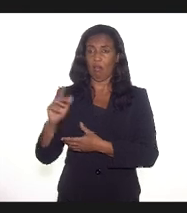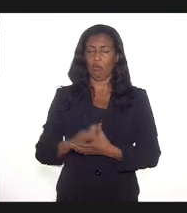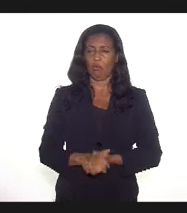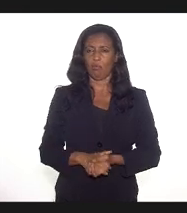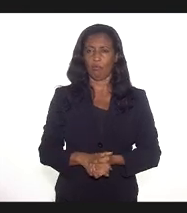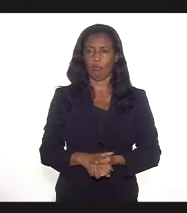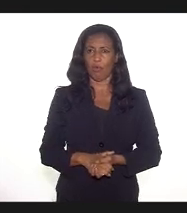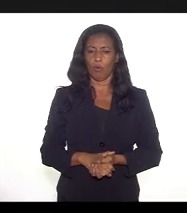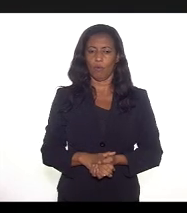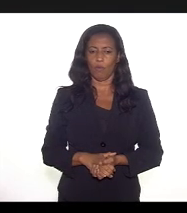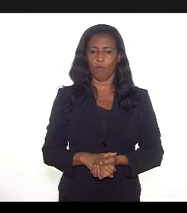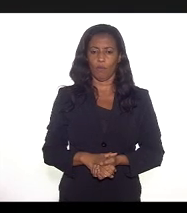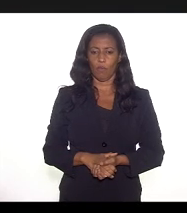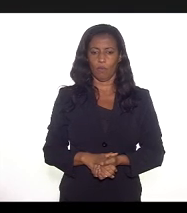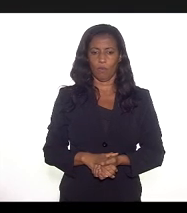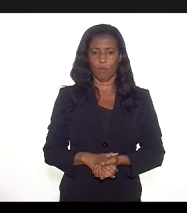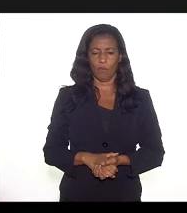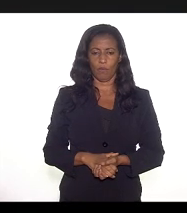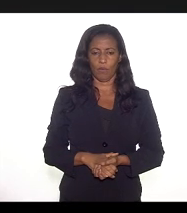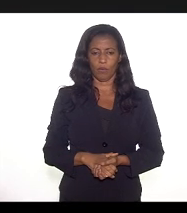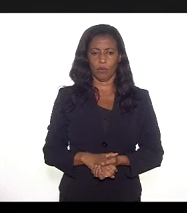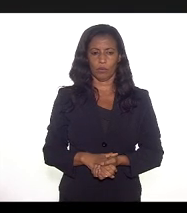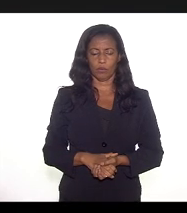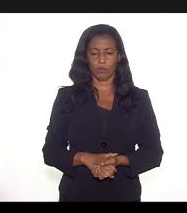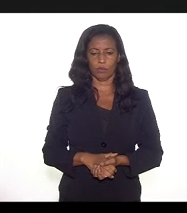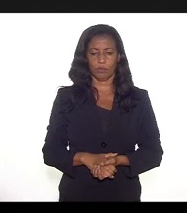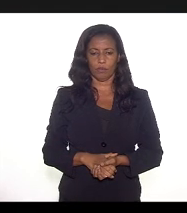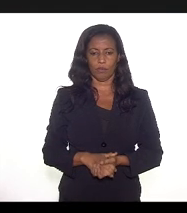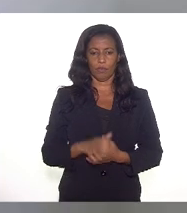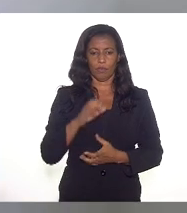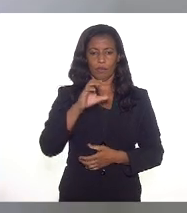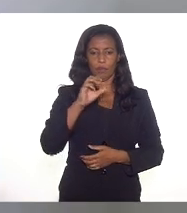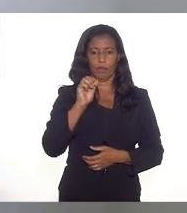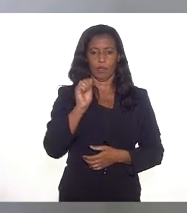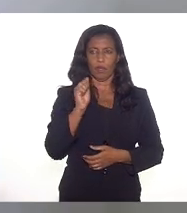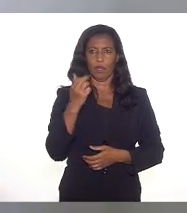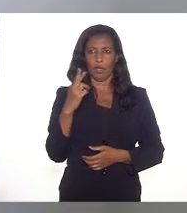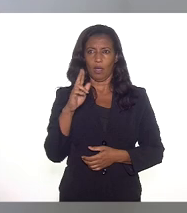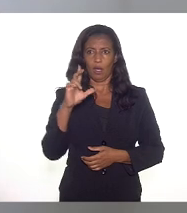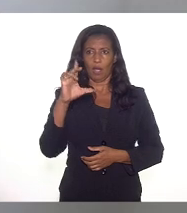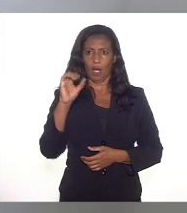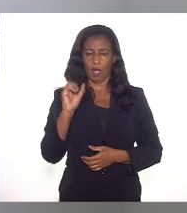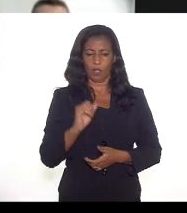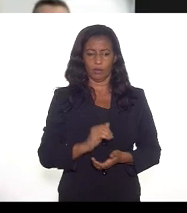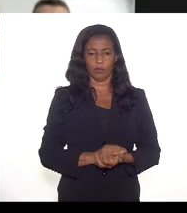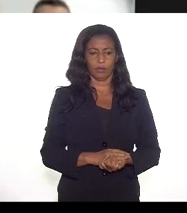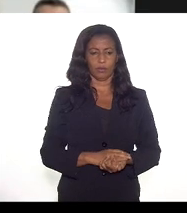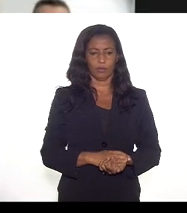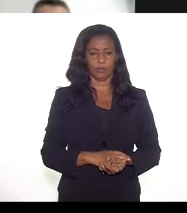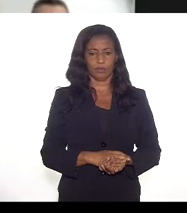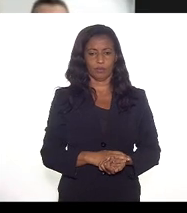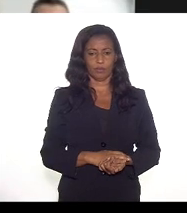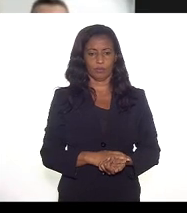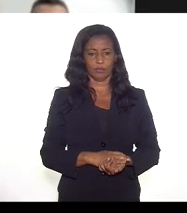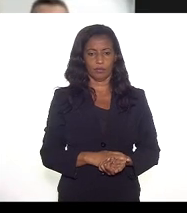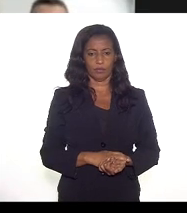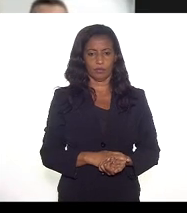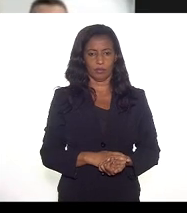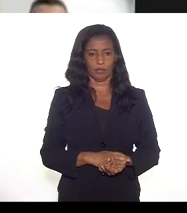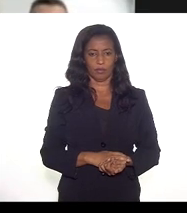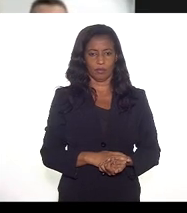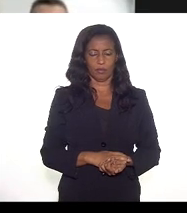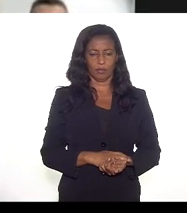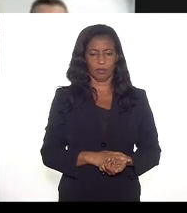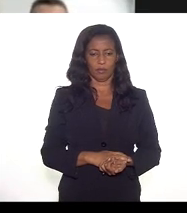governador serve. Deputado Carlos Macedo, em seguida, deputado Valdeir Carneiro. Pela bancada do PSOL,